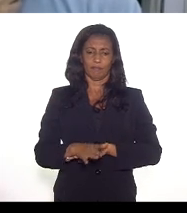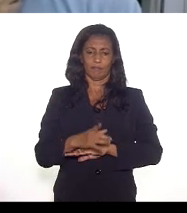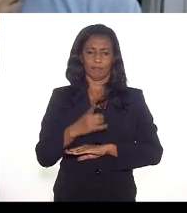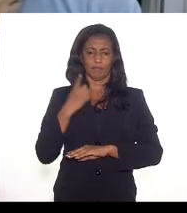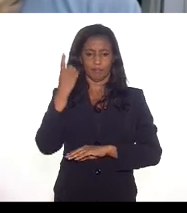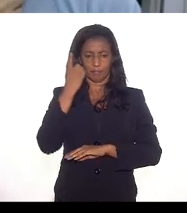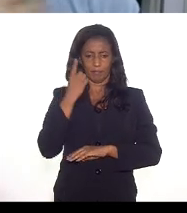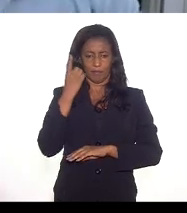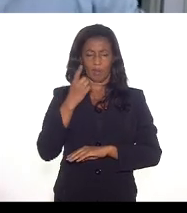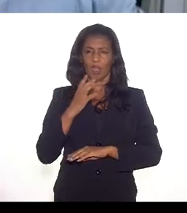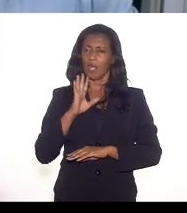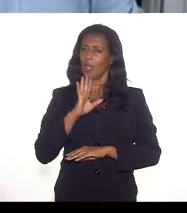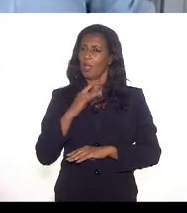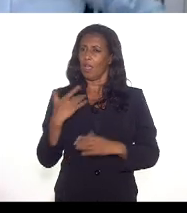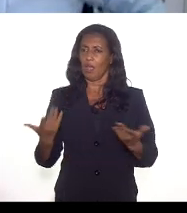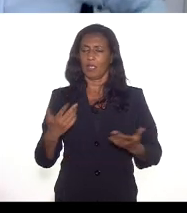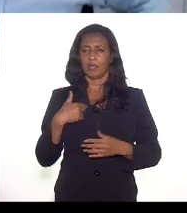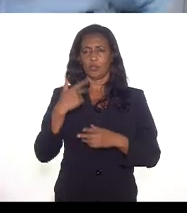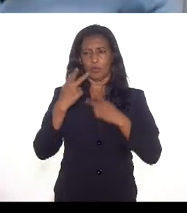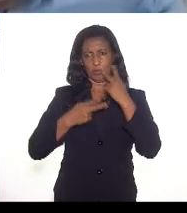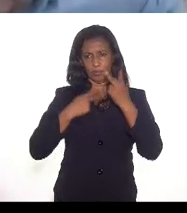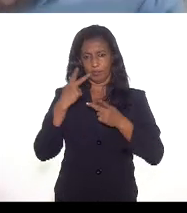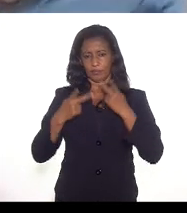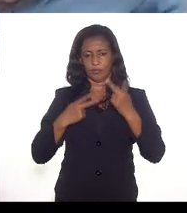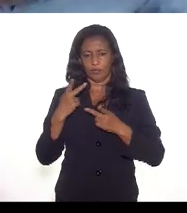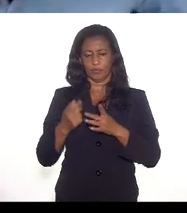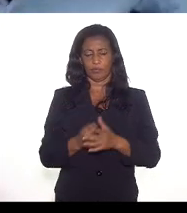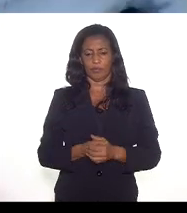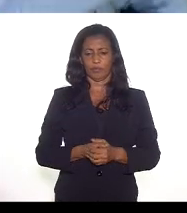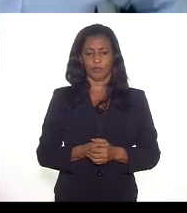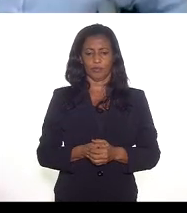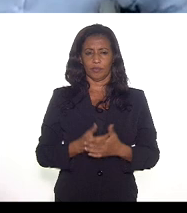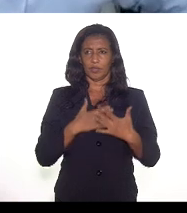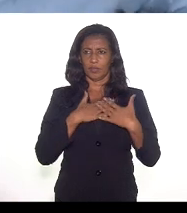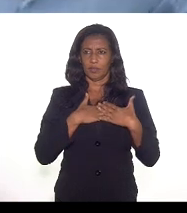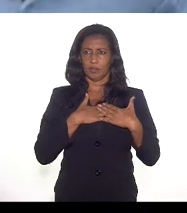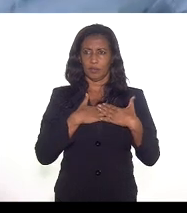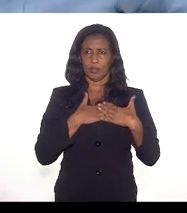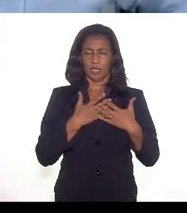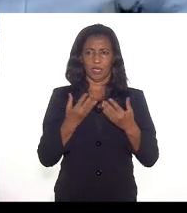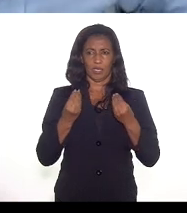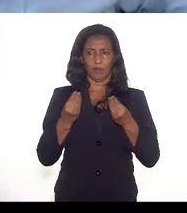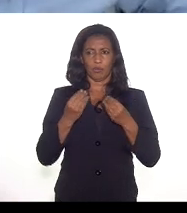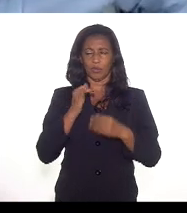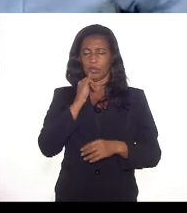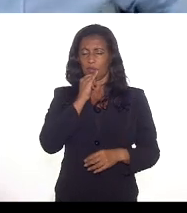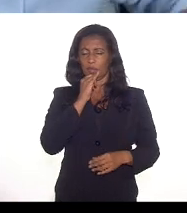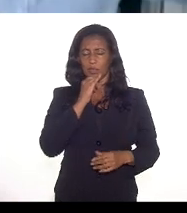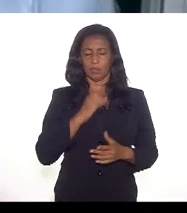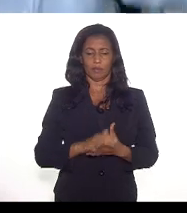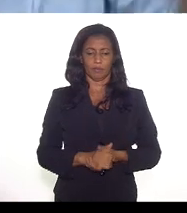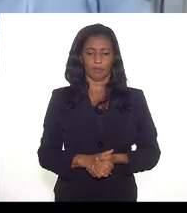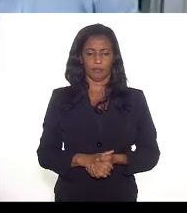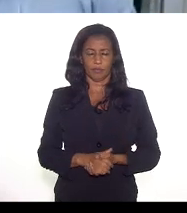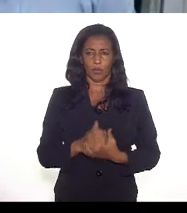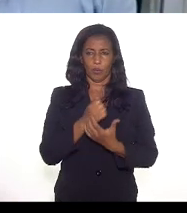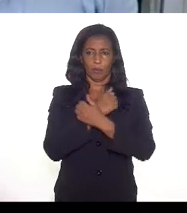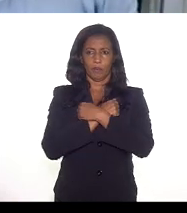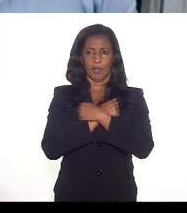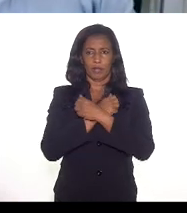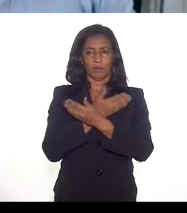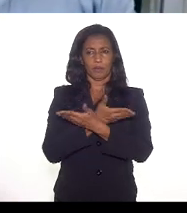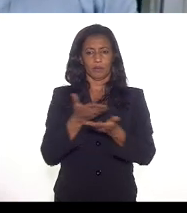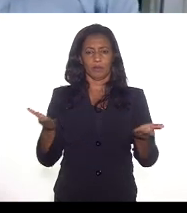Rocha, eram essas as minhas palavras, de consternação e muita tristeza. Um abraço